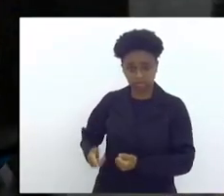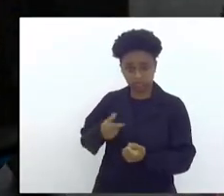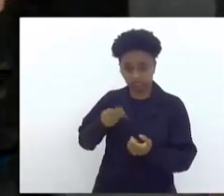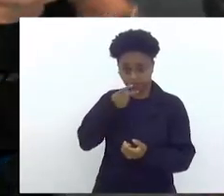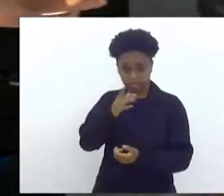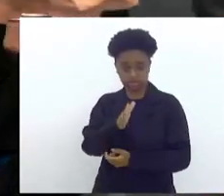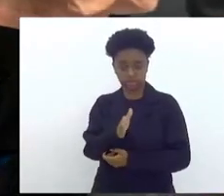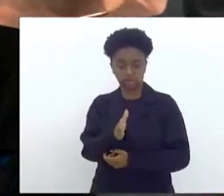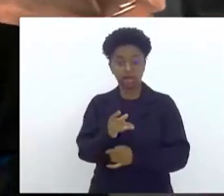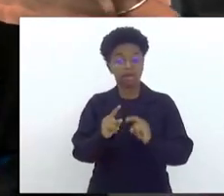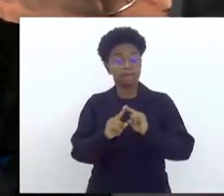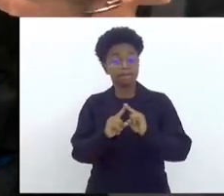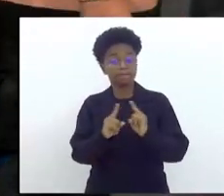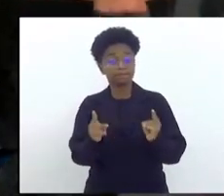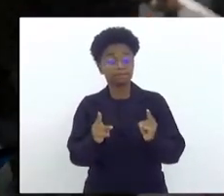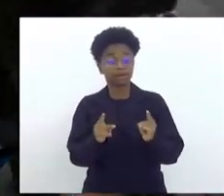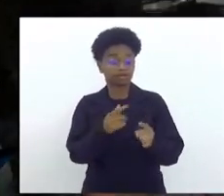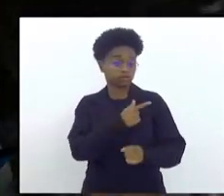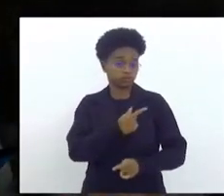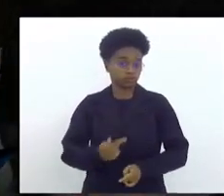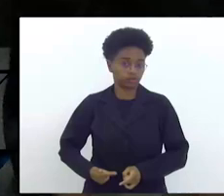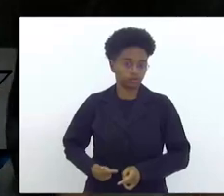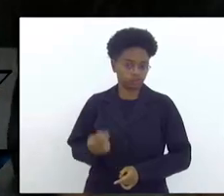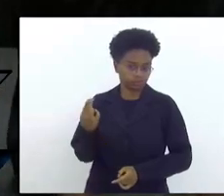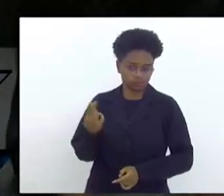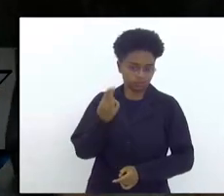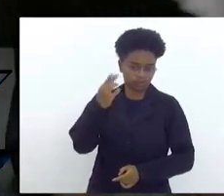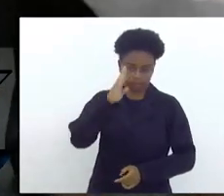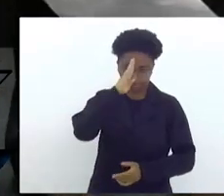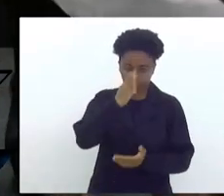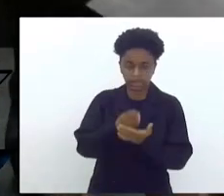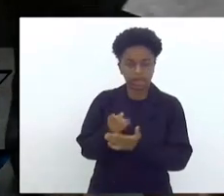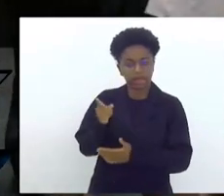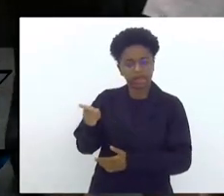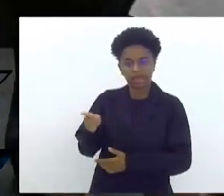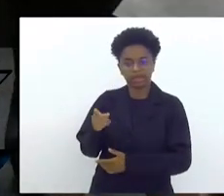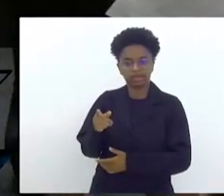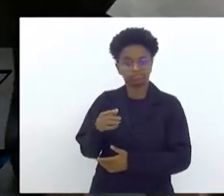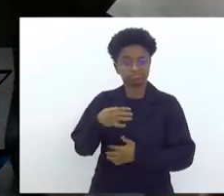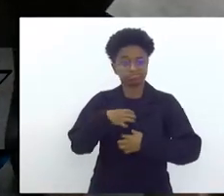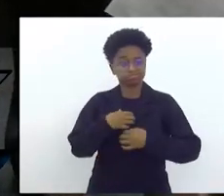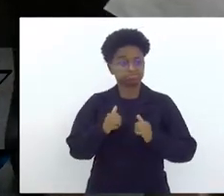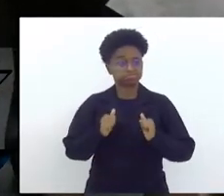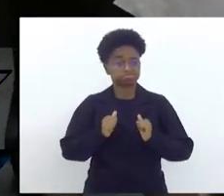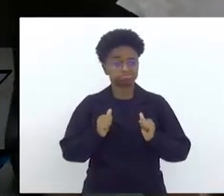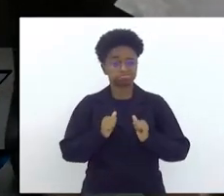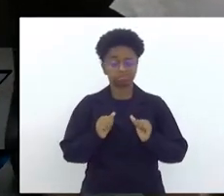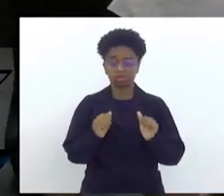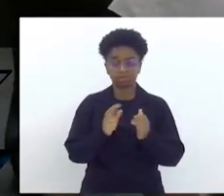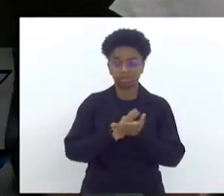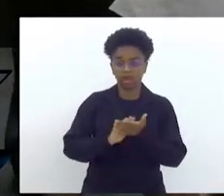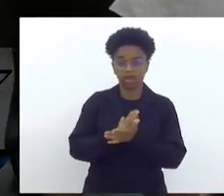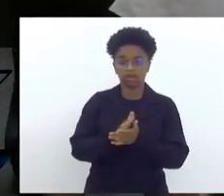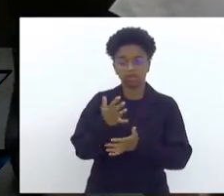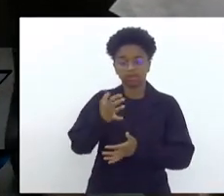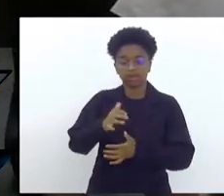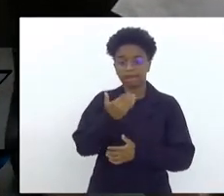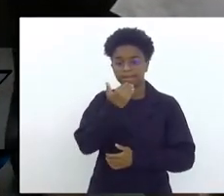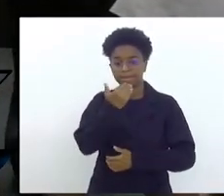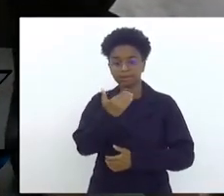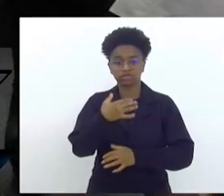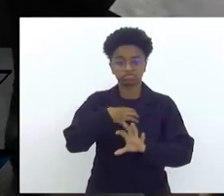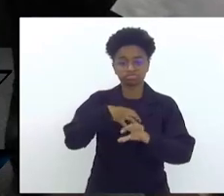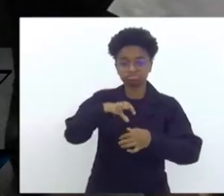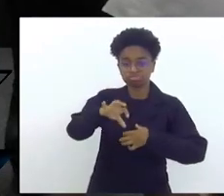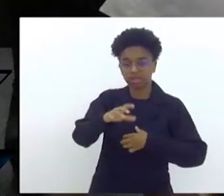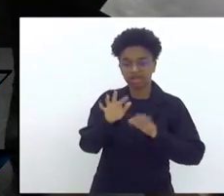mas não é possível que o governador Cláudio Castro sequer se dignou a pedir a se solidarizar